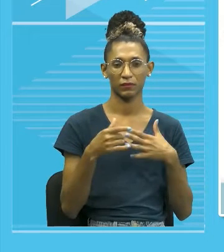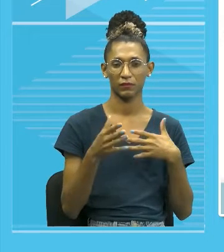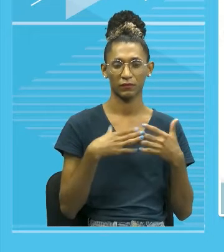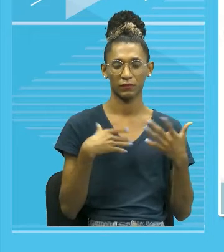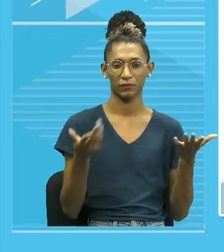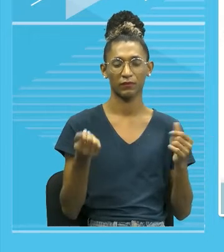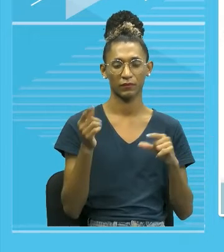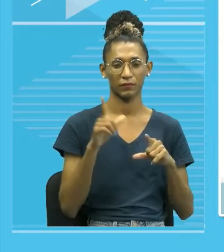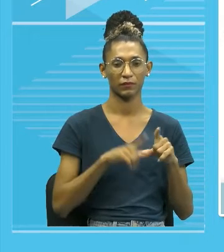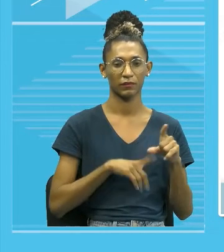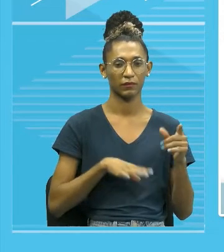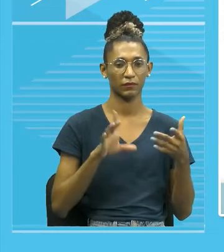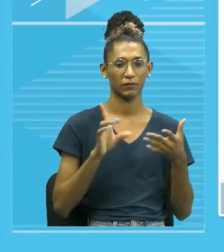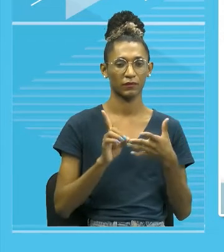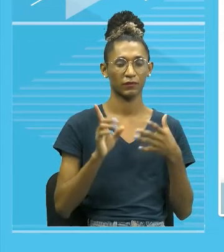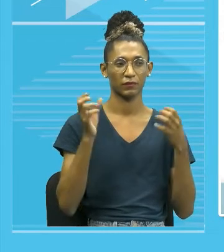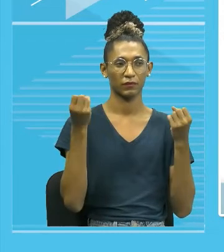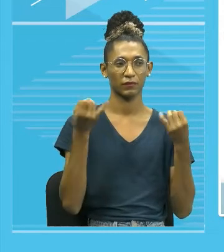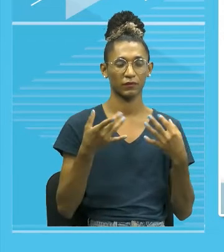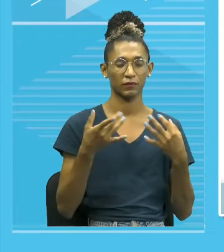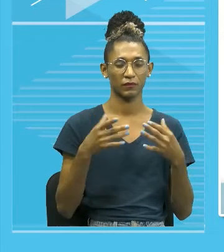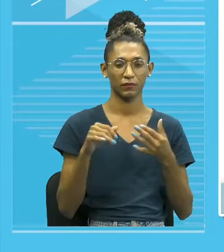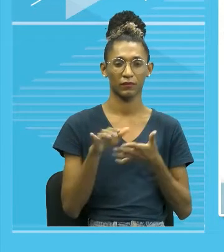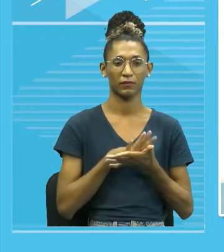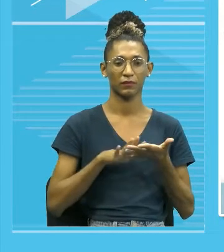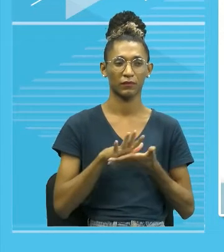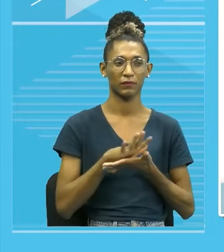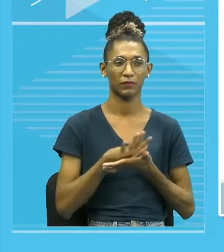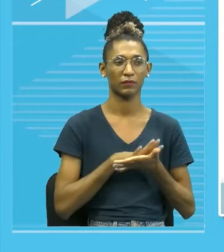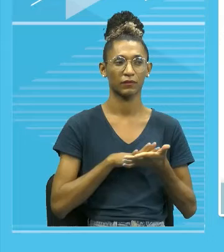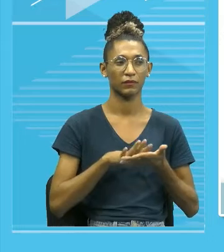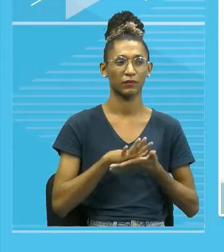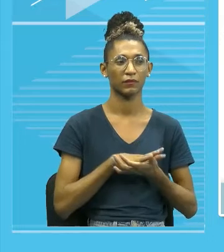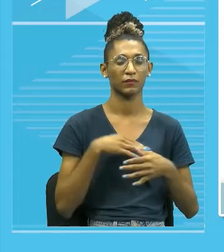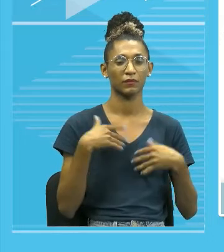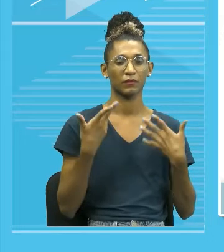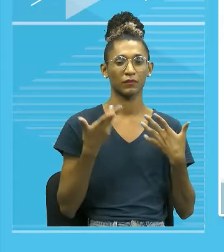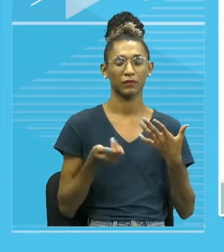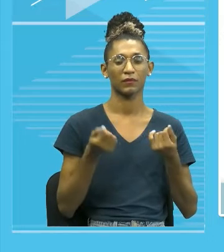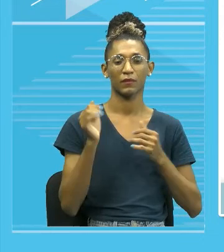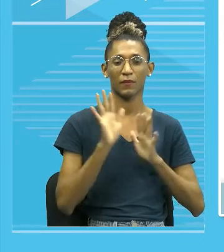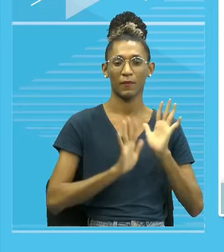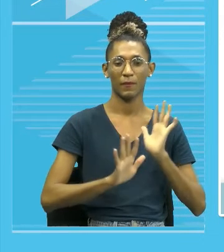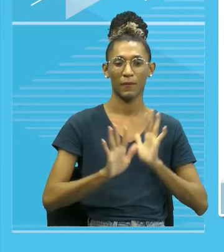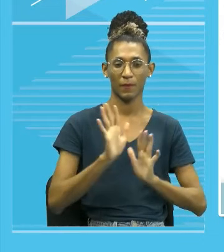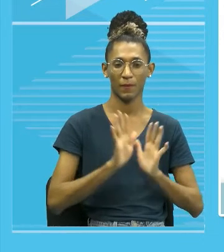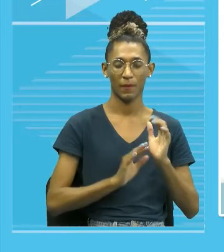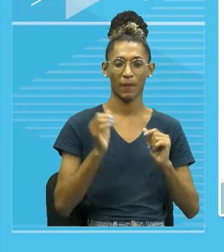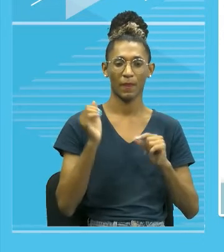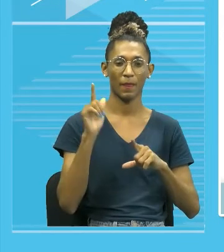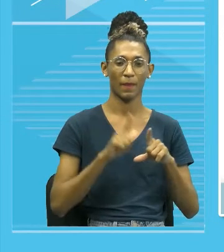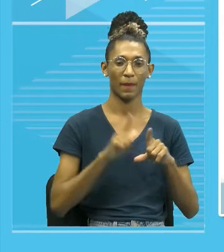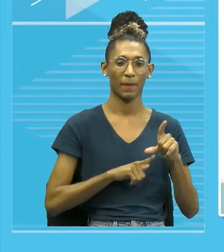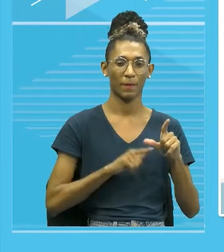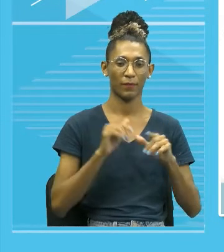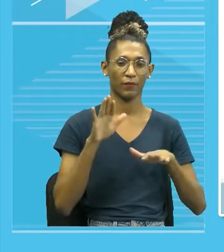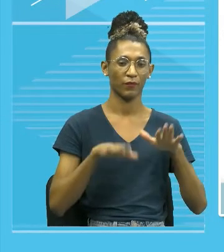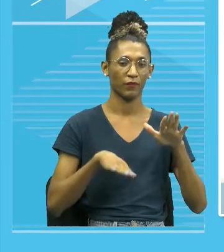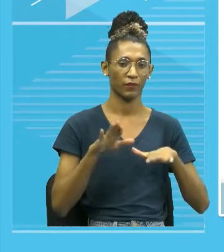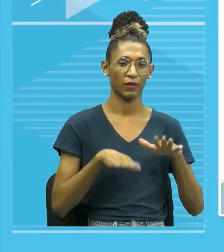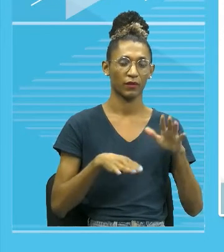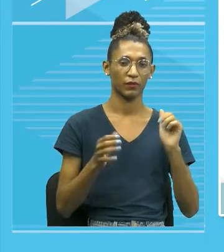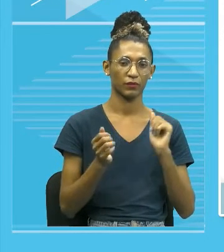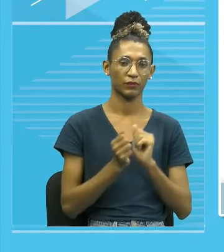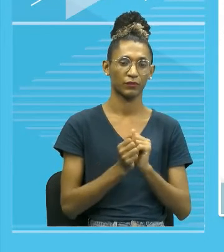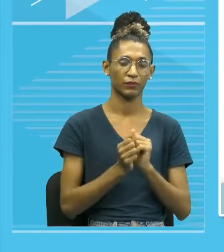não diz nada nada então cuidado com essa alternativas que às vezes se junta